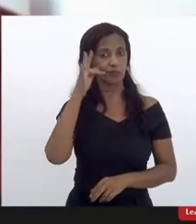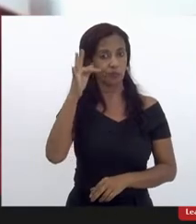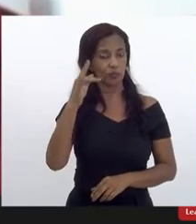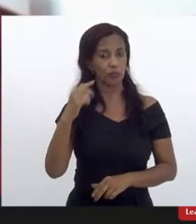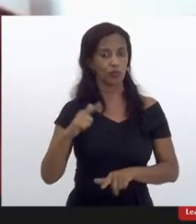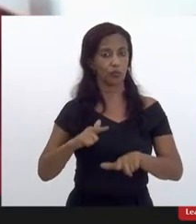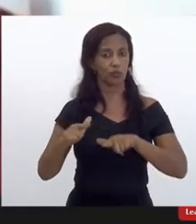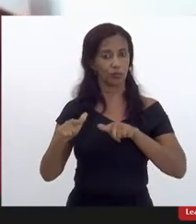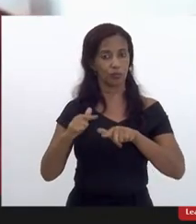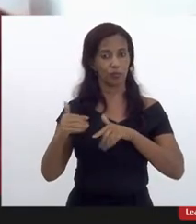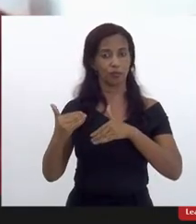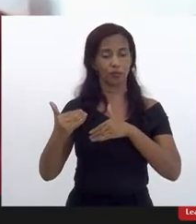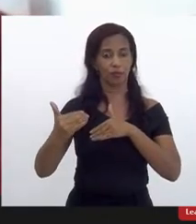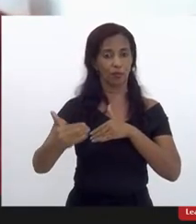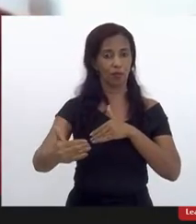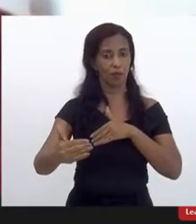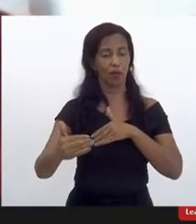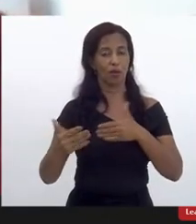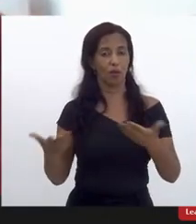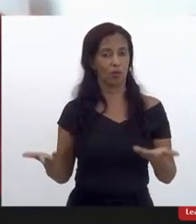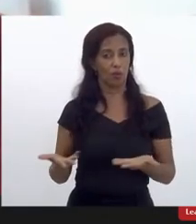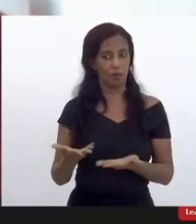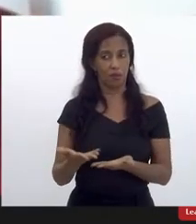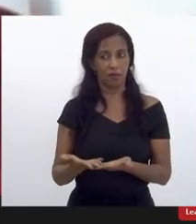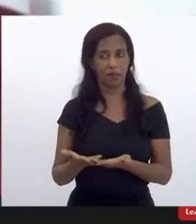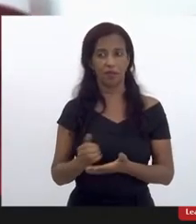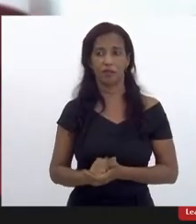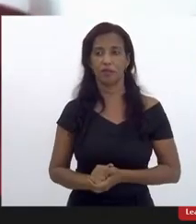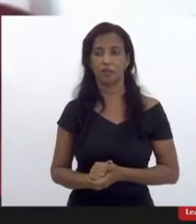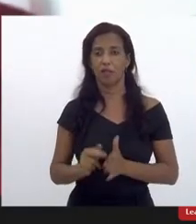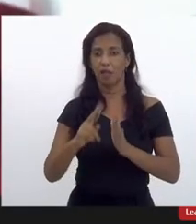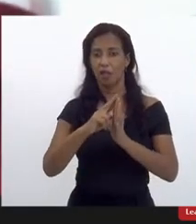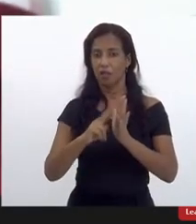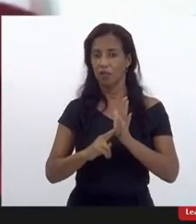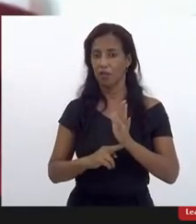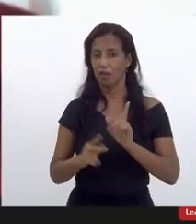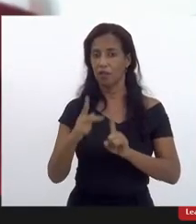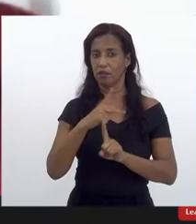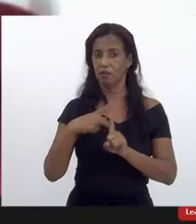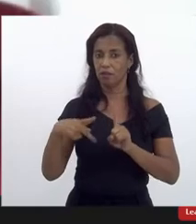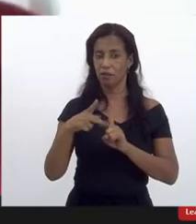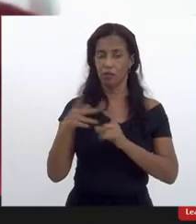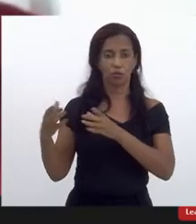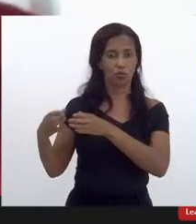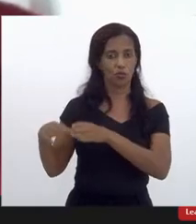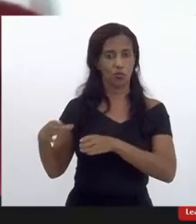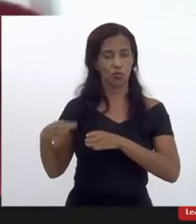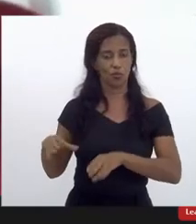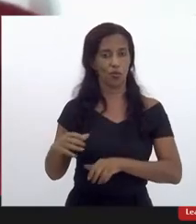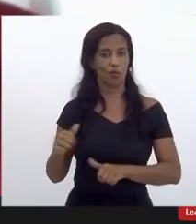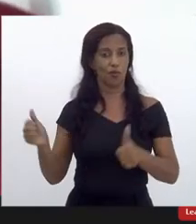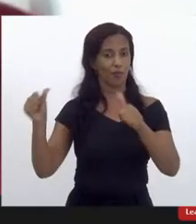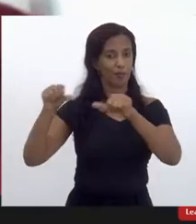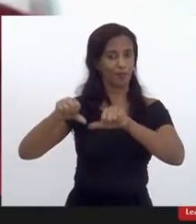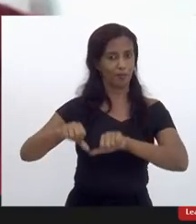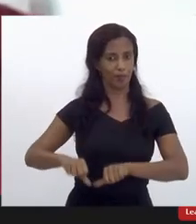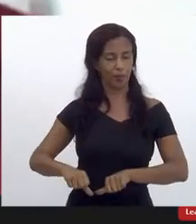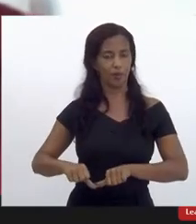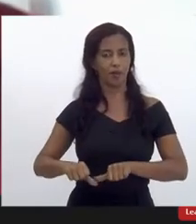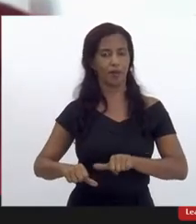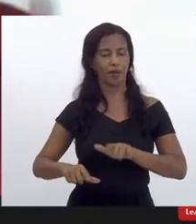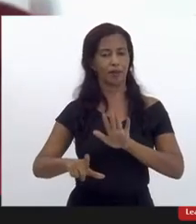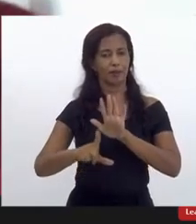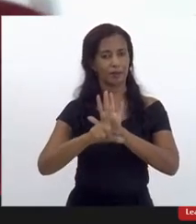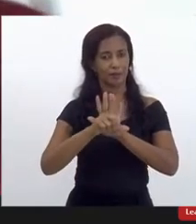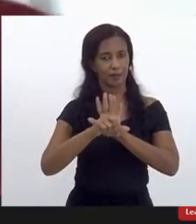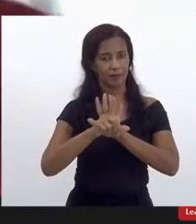deles, uma vez que, recentemente, as regras previdenciárias dos servidores do Estado do Rio de Janeiro foram muito pioradas na Assembleia Legislativa.